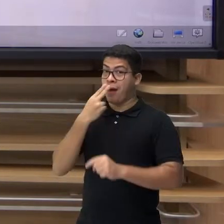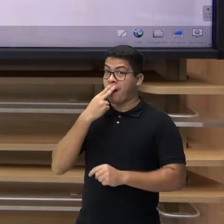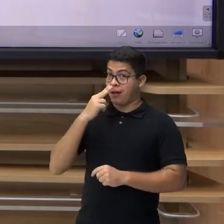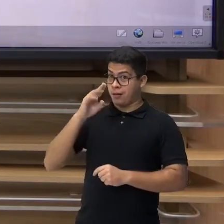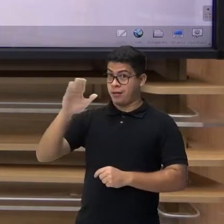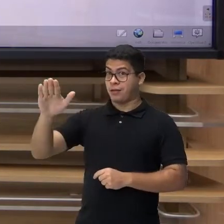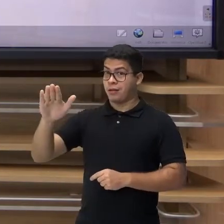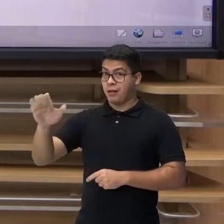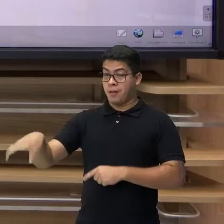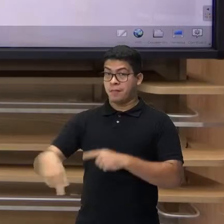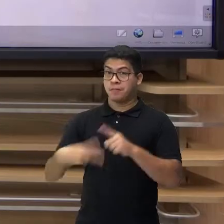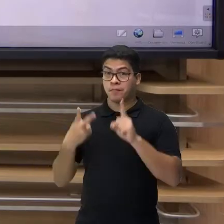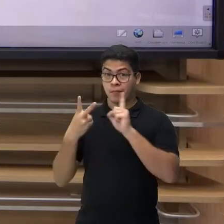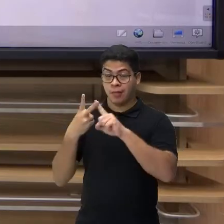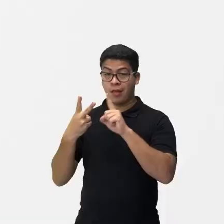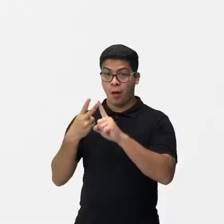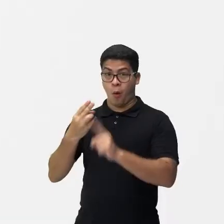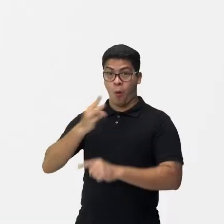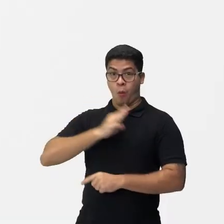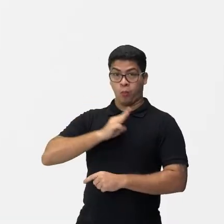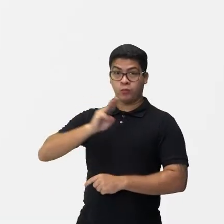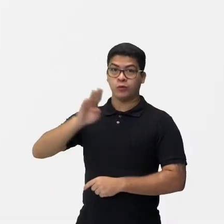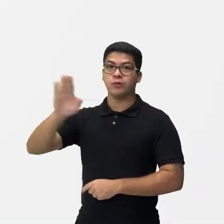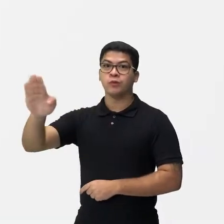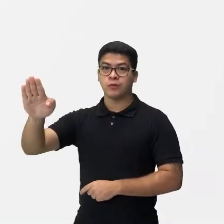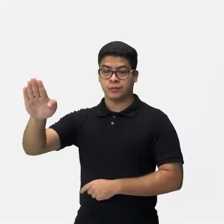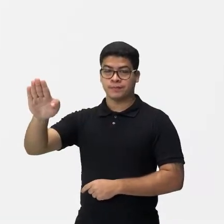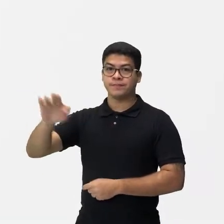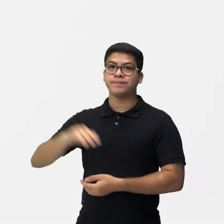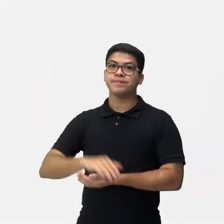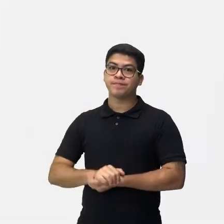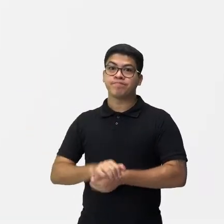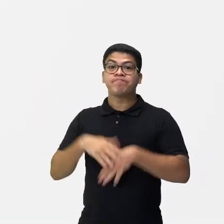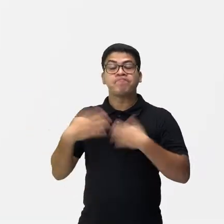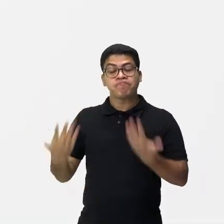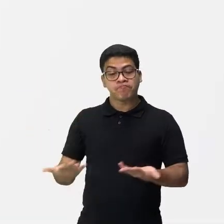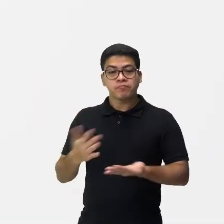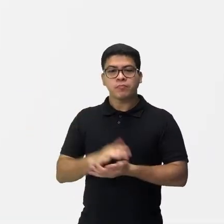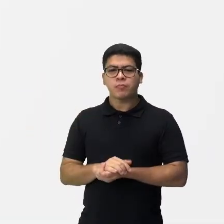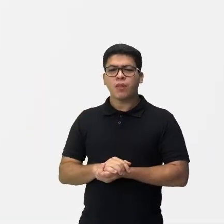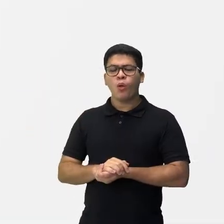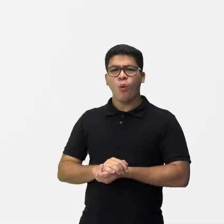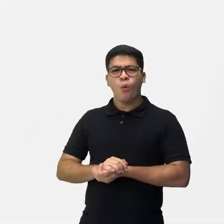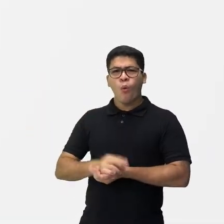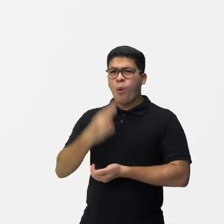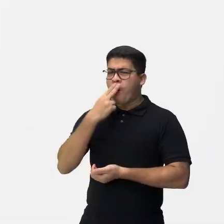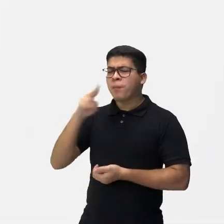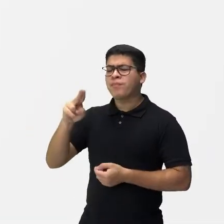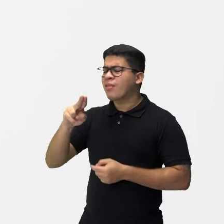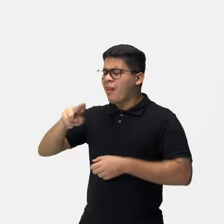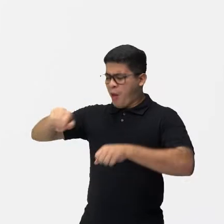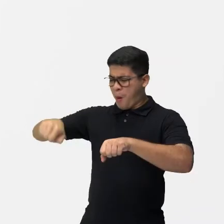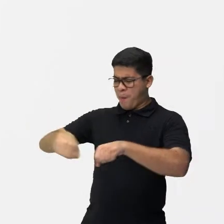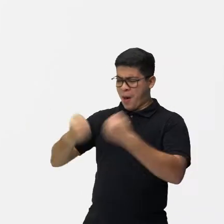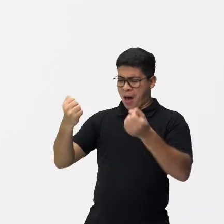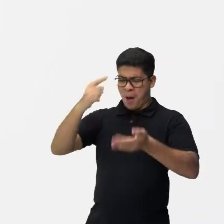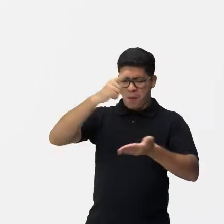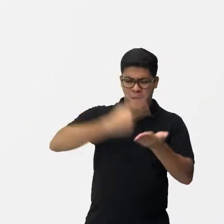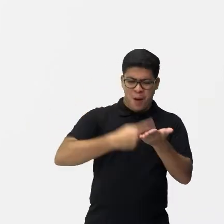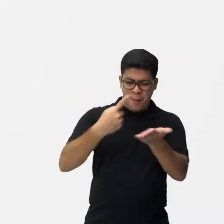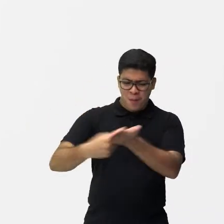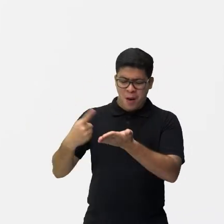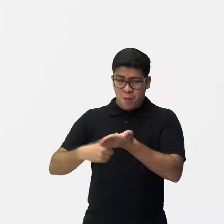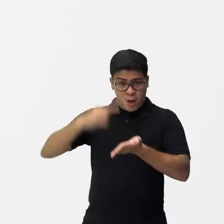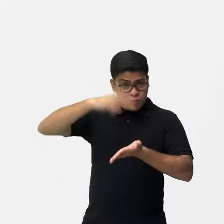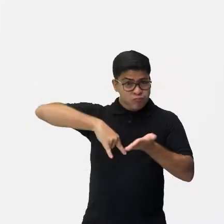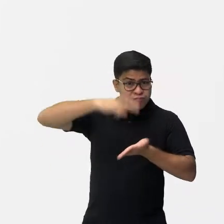Mussolini. Vamos ver aqui que Hitler vai, aos poucos, violando todos os acordos que foram firmados no Tratado de Versalhes.